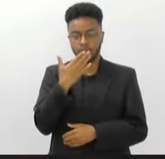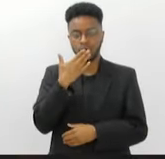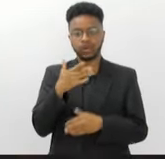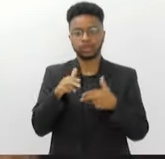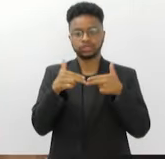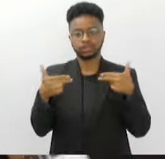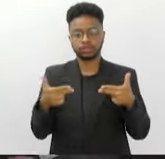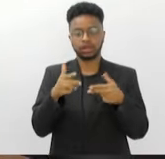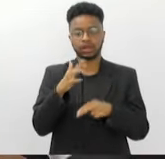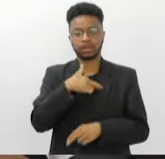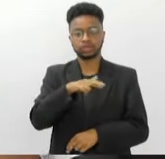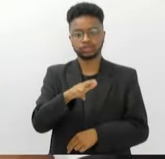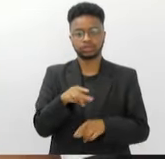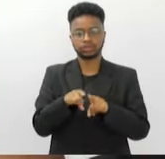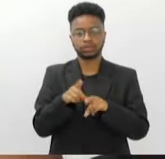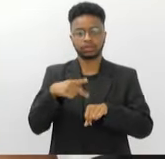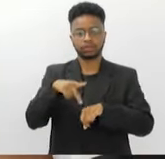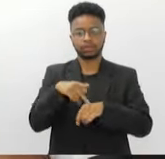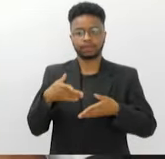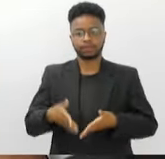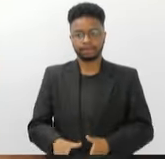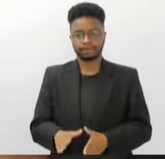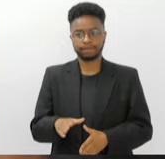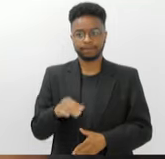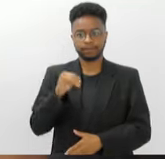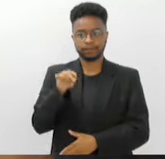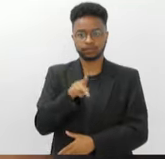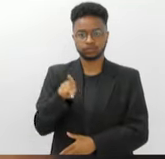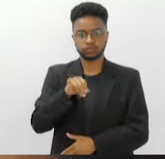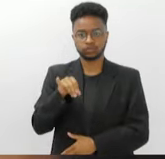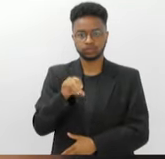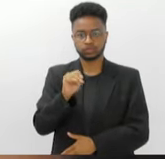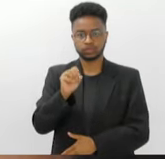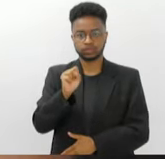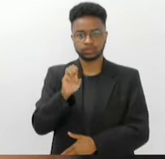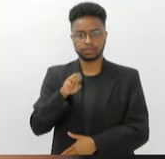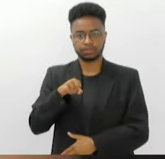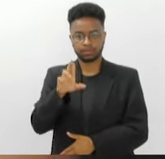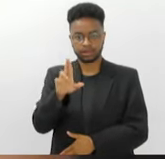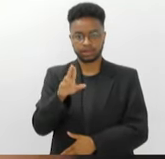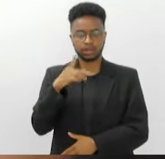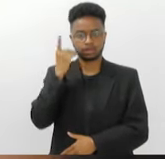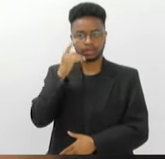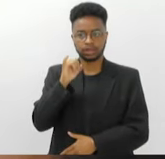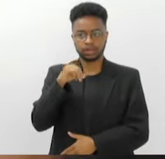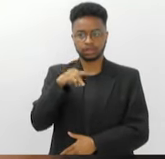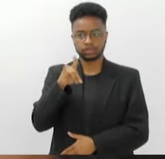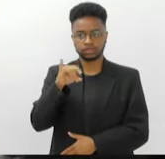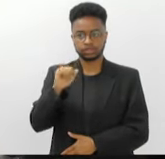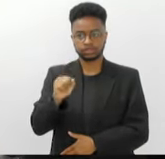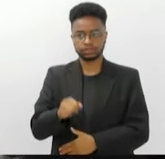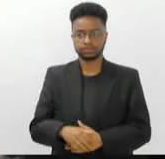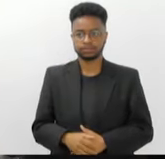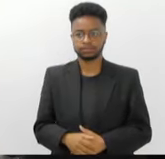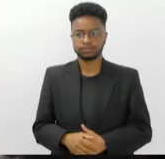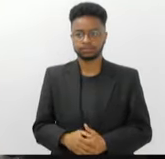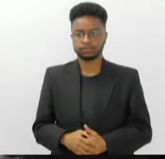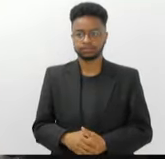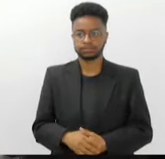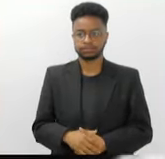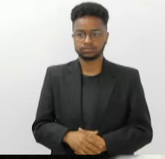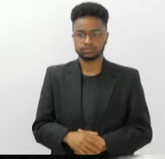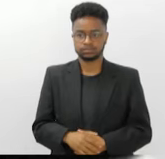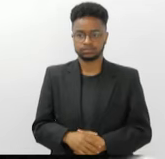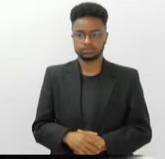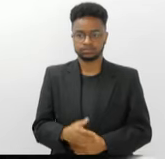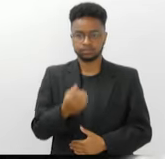Nacional, Mink é autor, professor José Mar. Deputada Índia Melau, por favor.